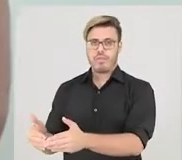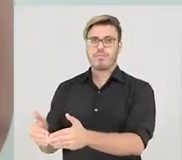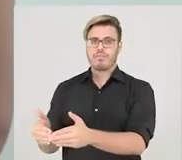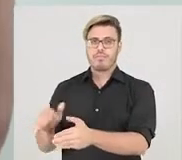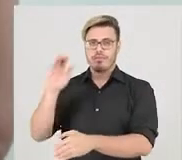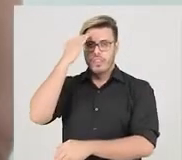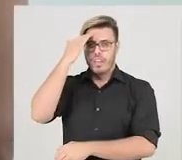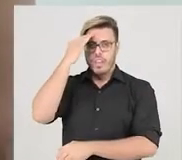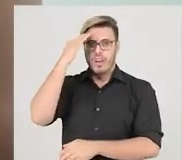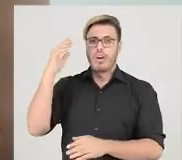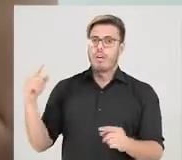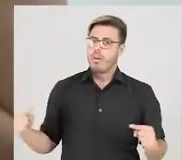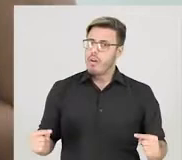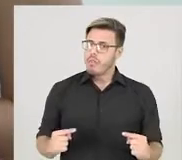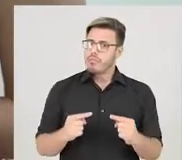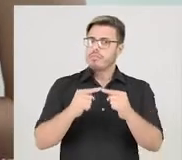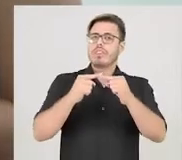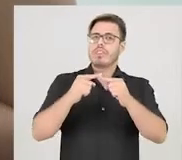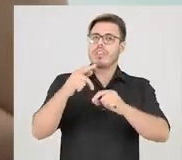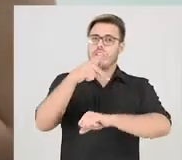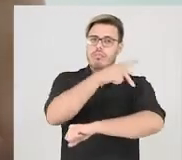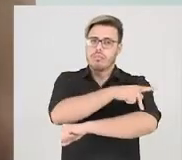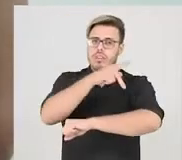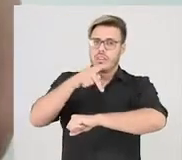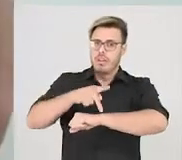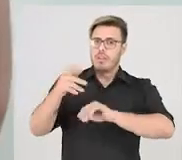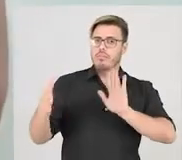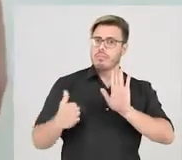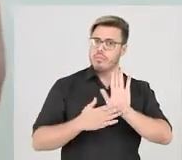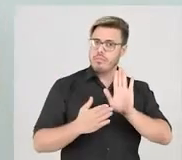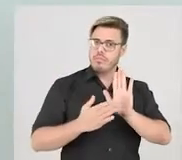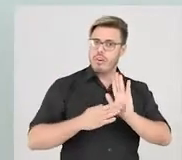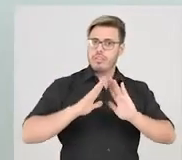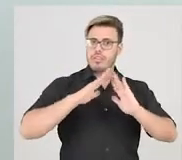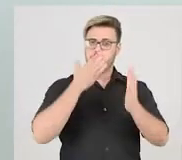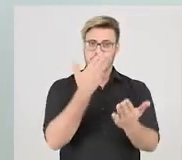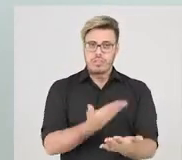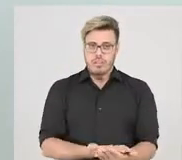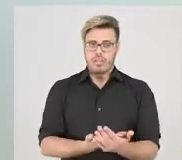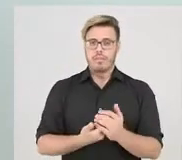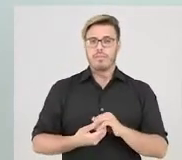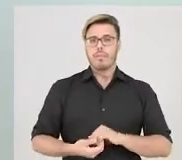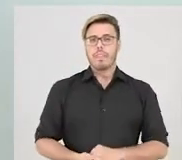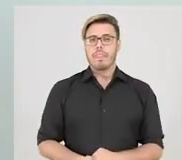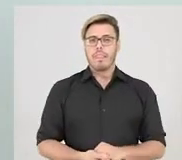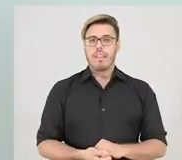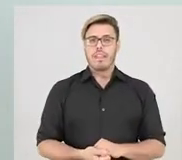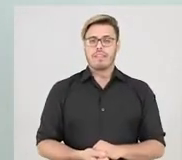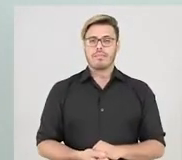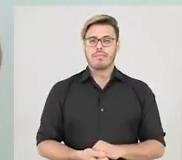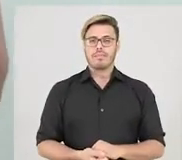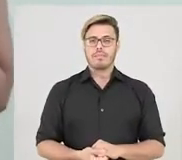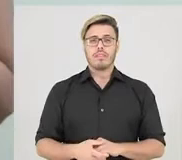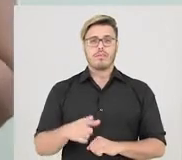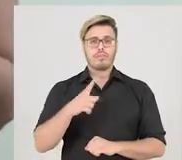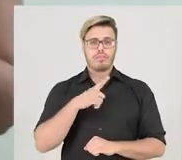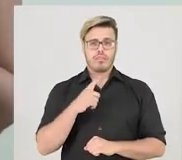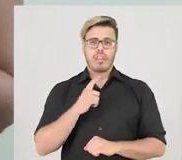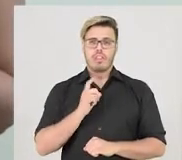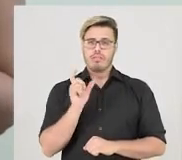ainda uso o termo necessidades educacionais especiais porque é uma deliberação de 2005 e a